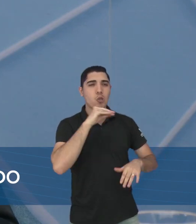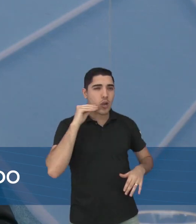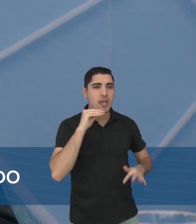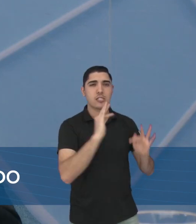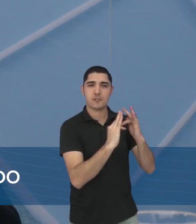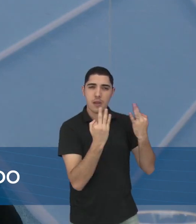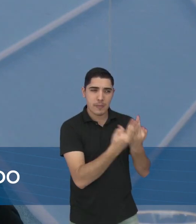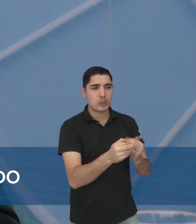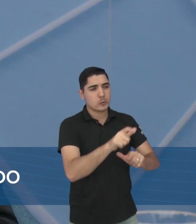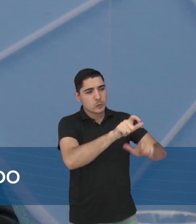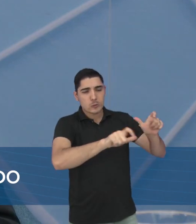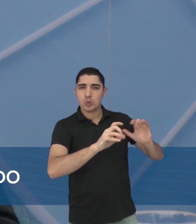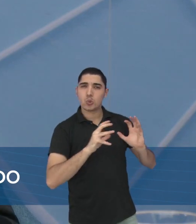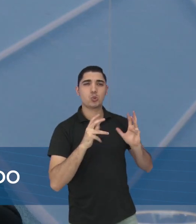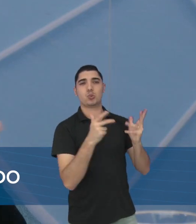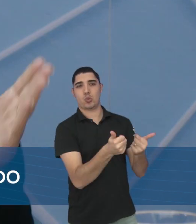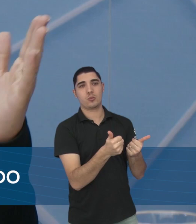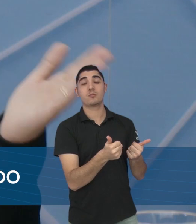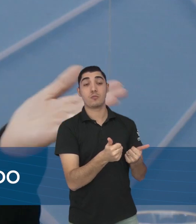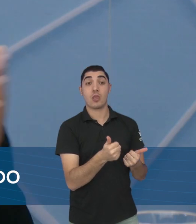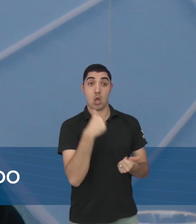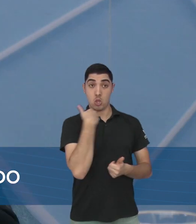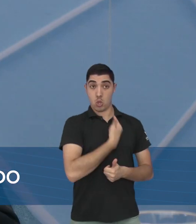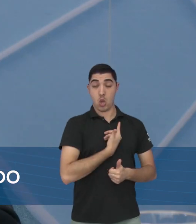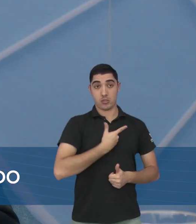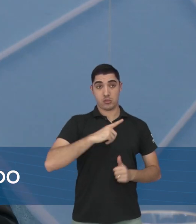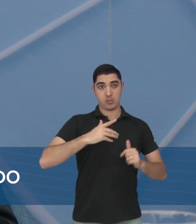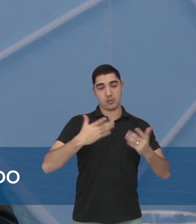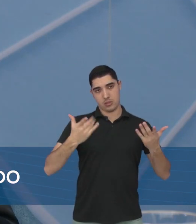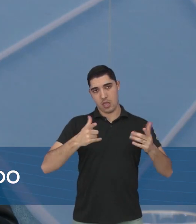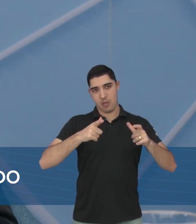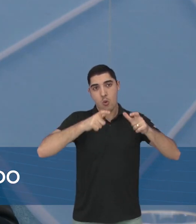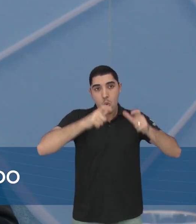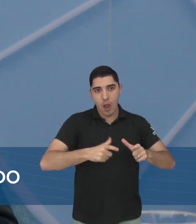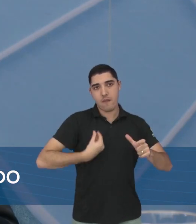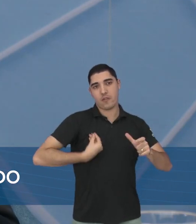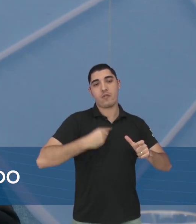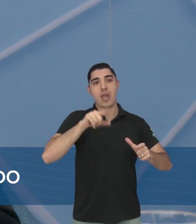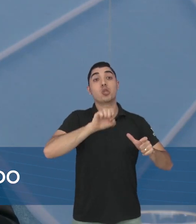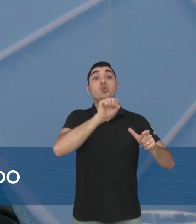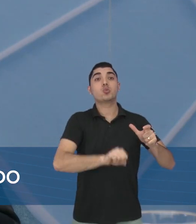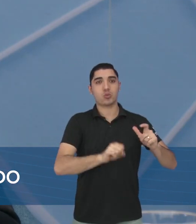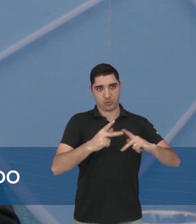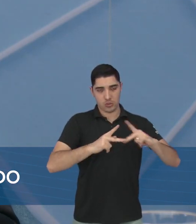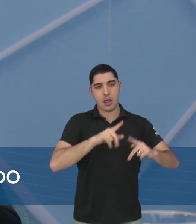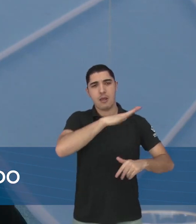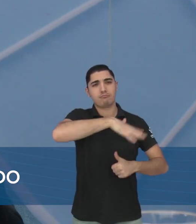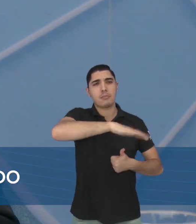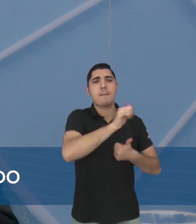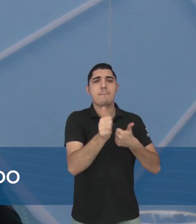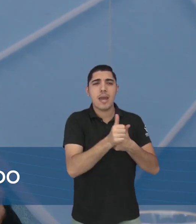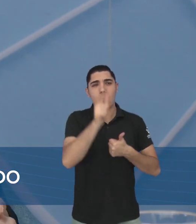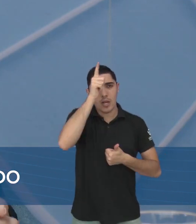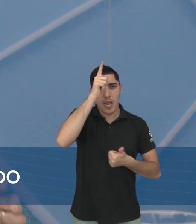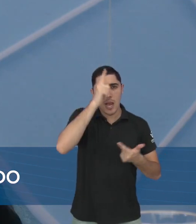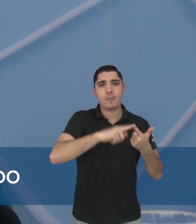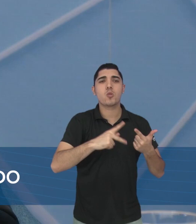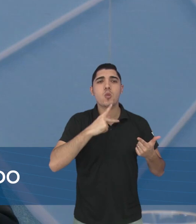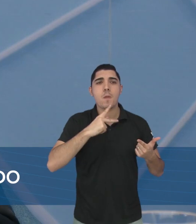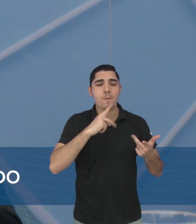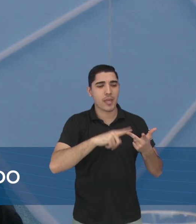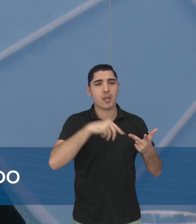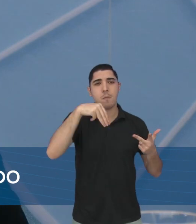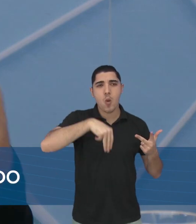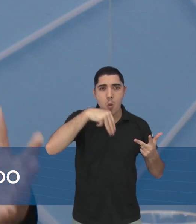esses adolescentes e para essas famílias. Nós estamos localizados na zona sul de São José, né? Então a gente atende ali a região do Campos Alemães,